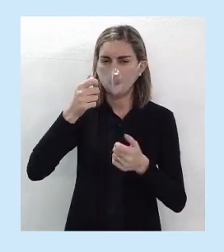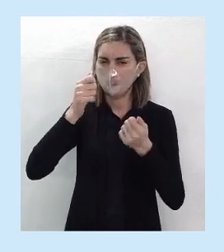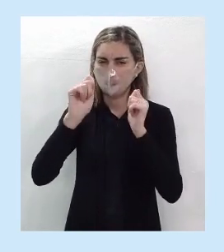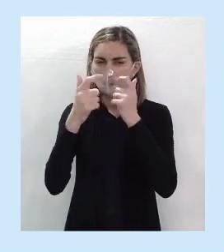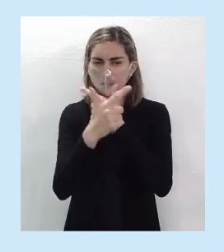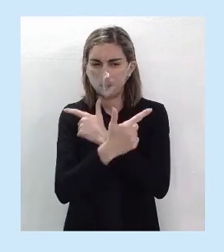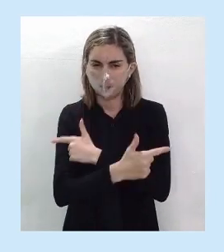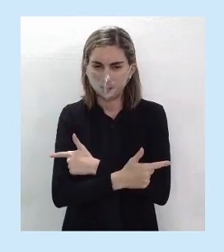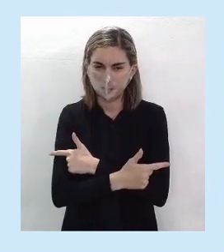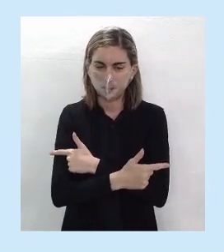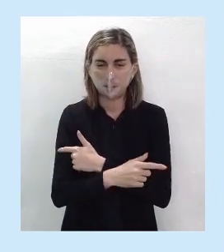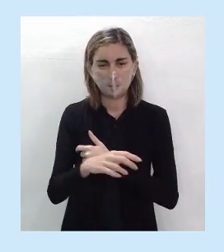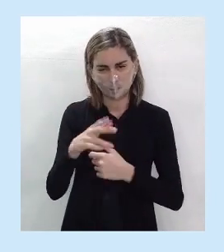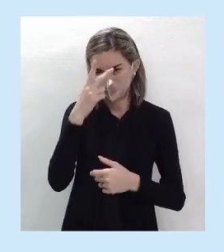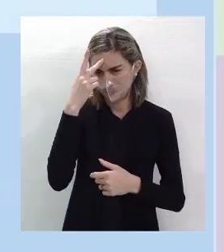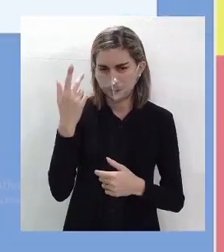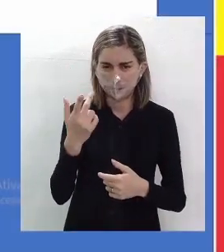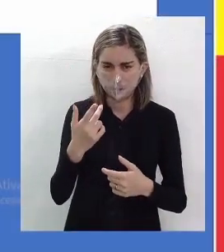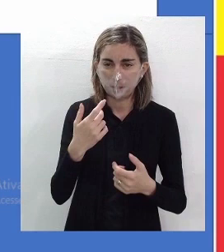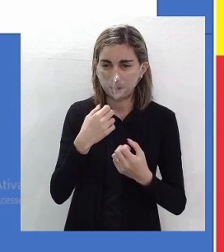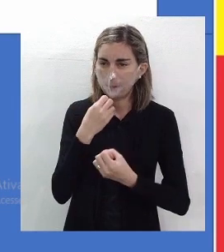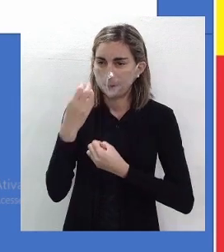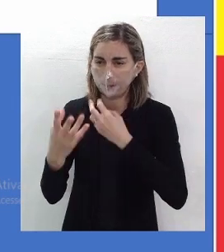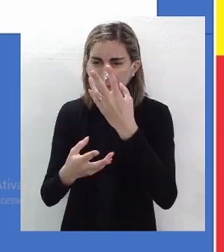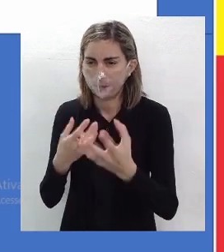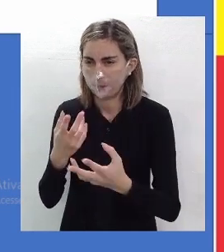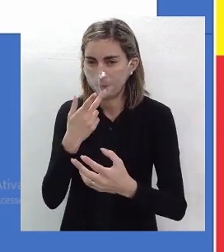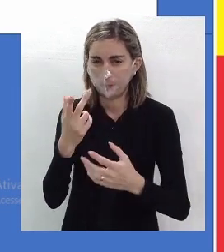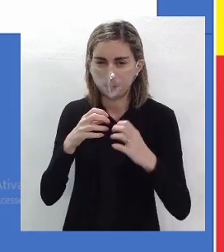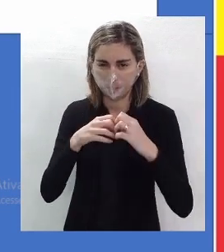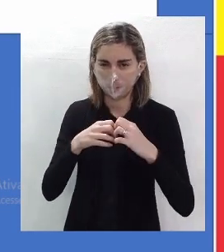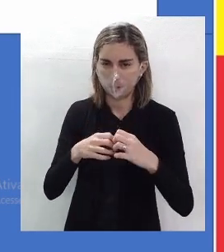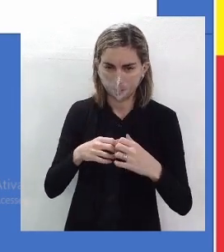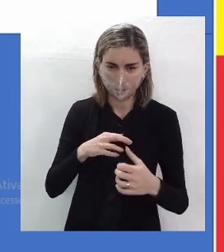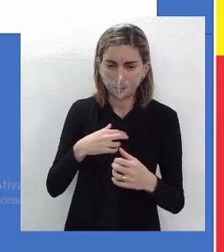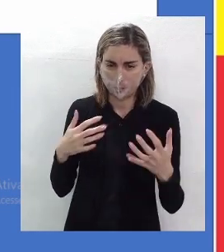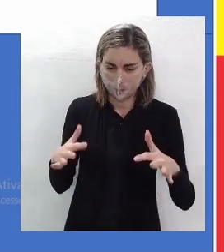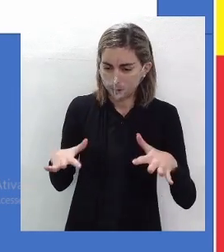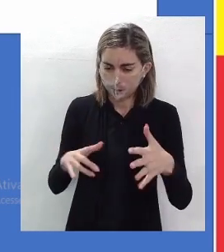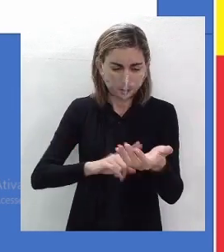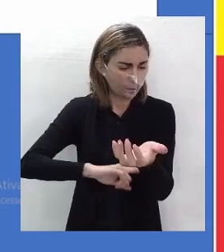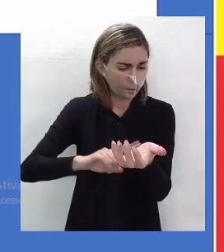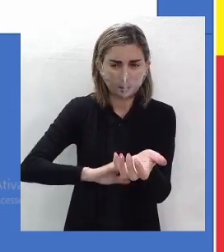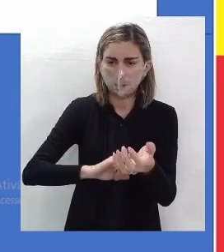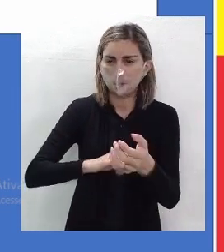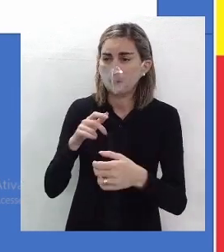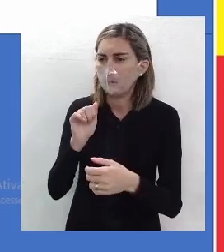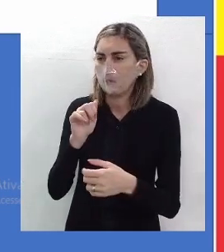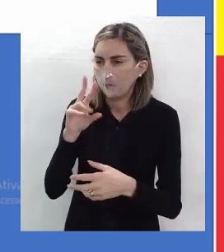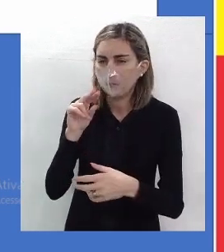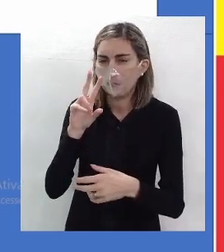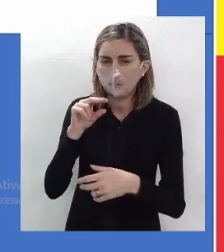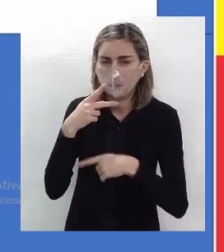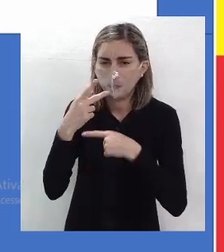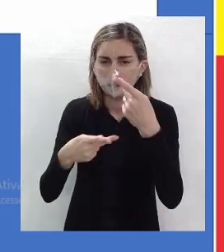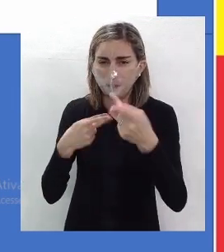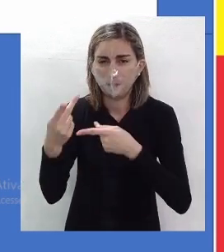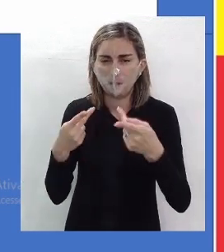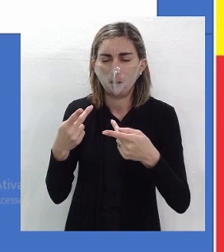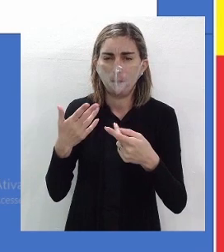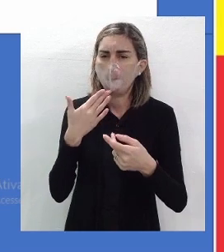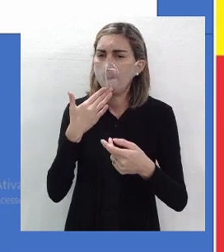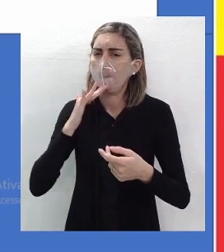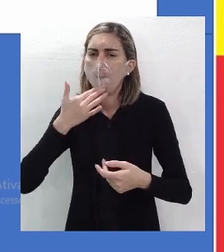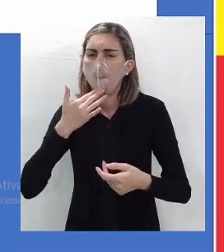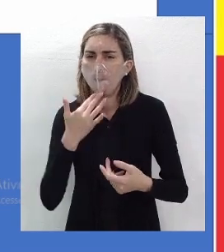ali, não é? Quando alguém quer se declarar para a pessoa que ama, essa pessoa fica nervosa e gagueja. Então, só o